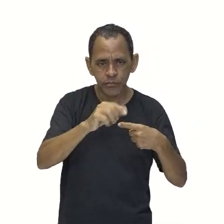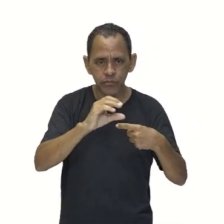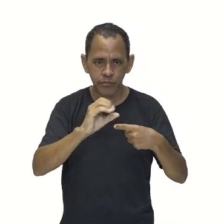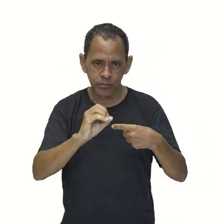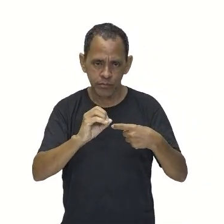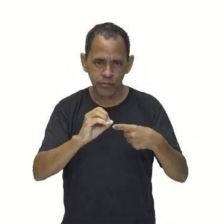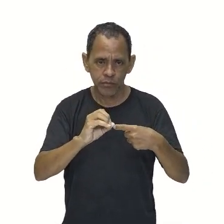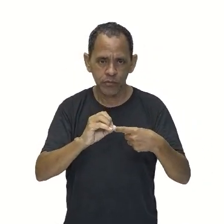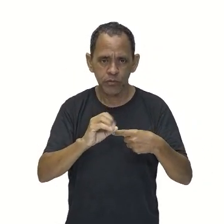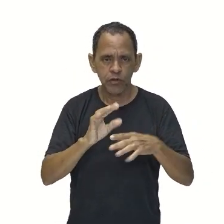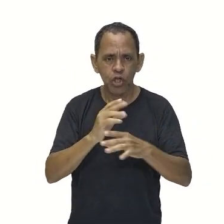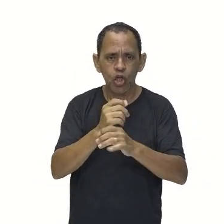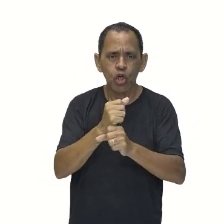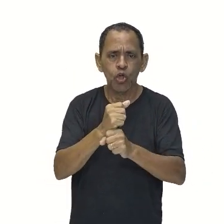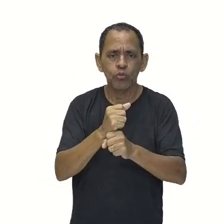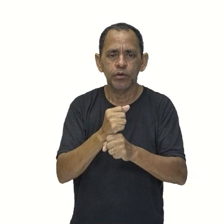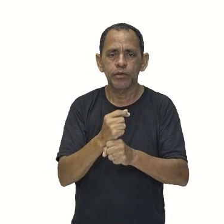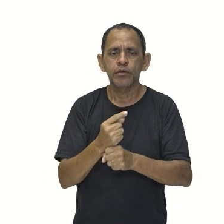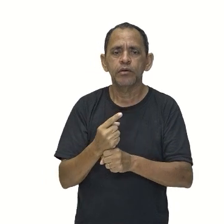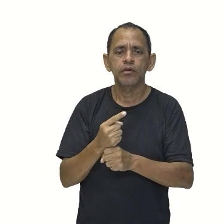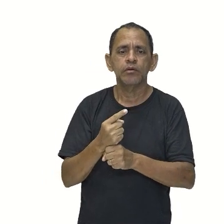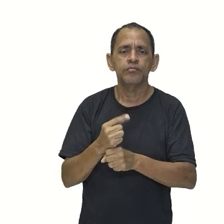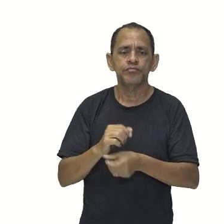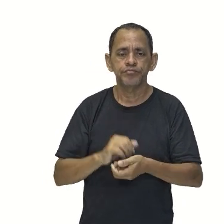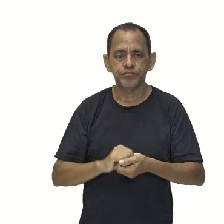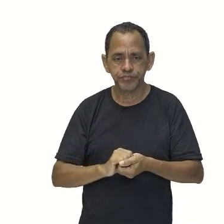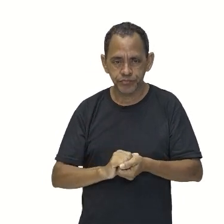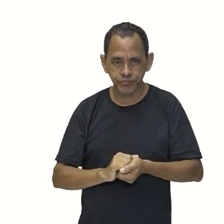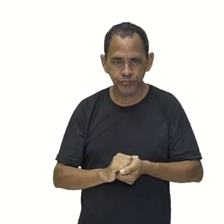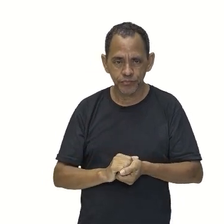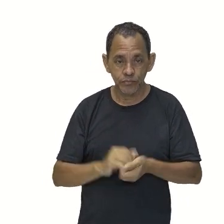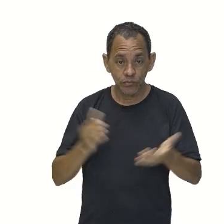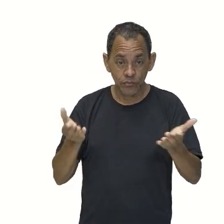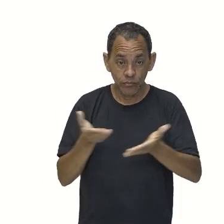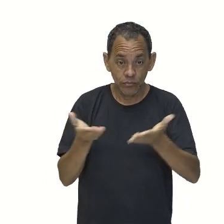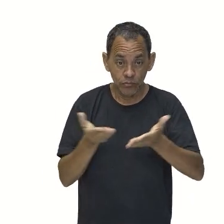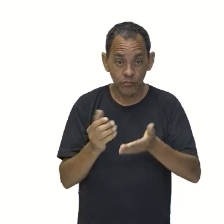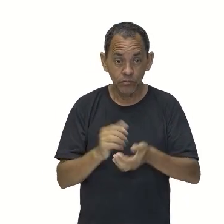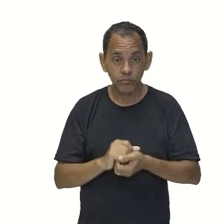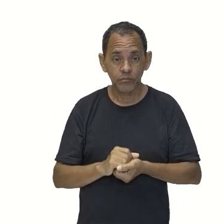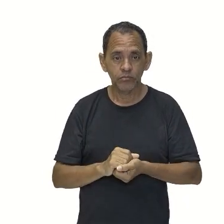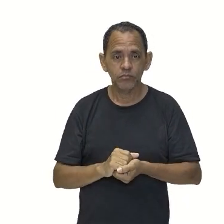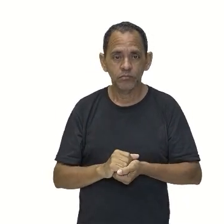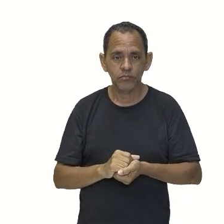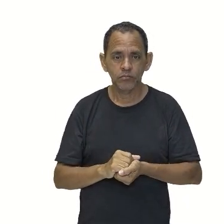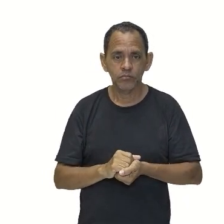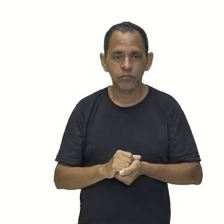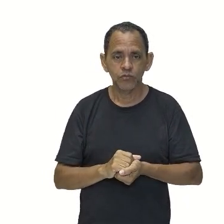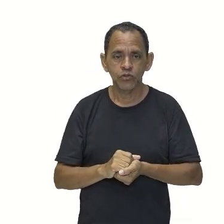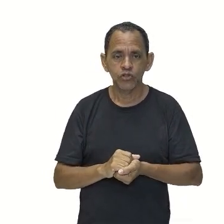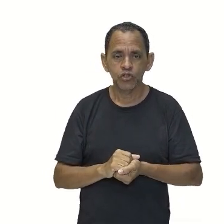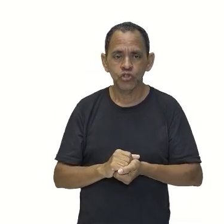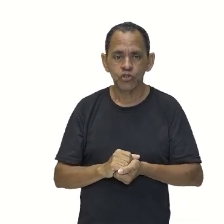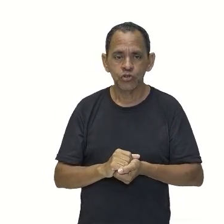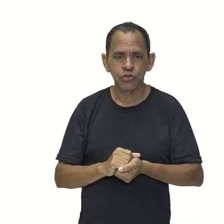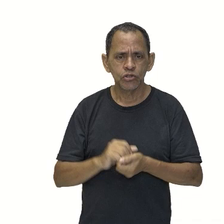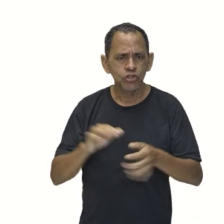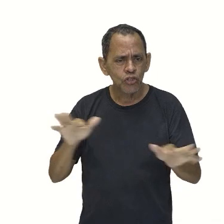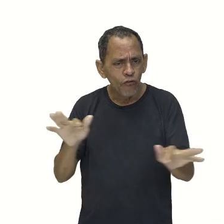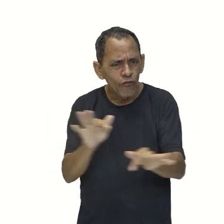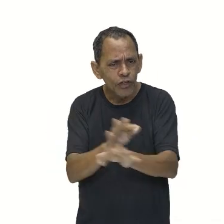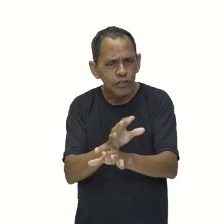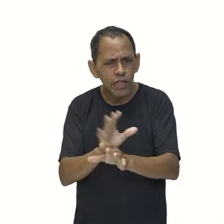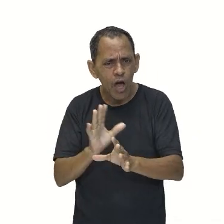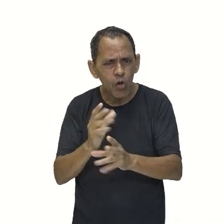aqui. 0, 0, 9, né? 9 aqui, aqui 8